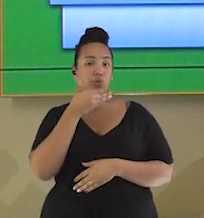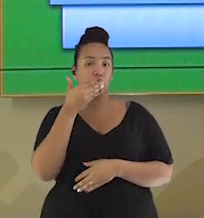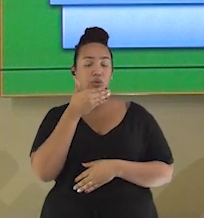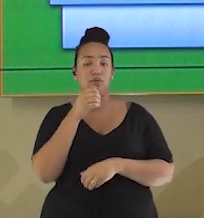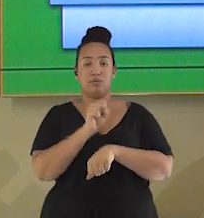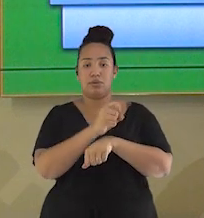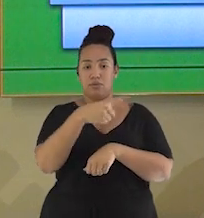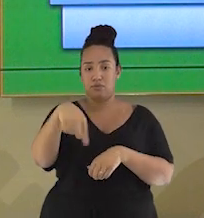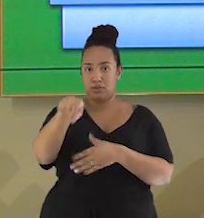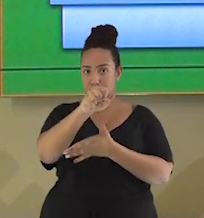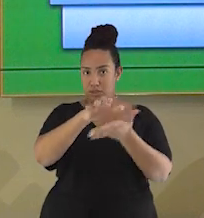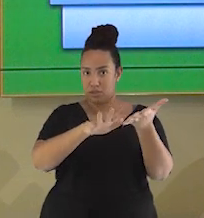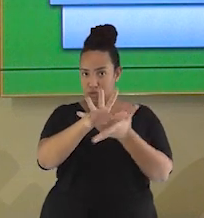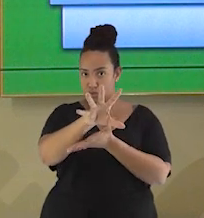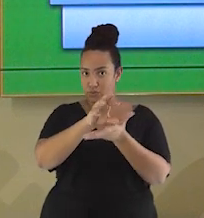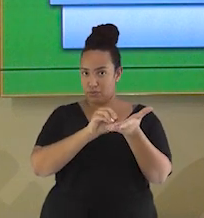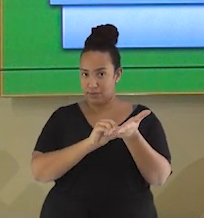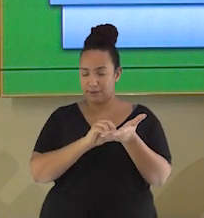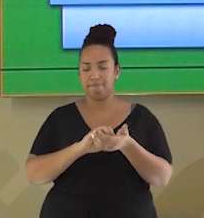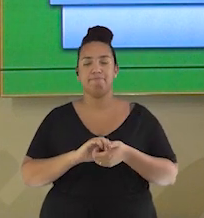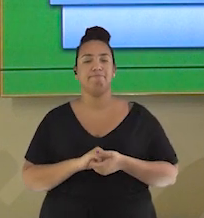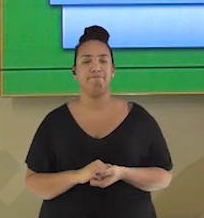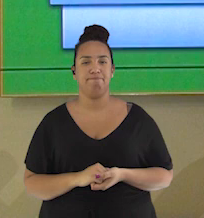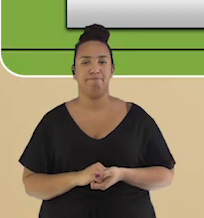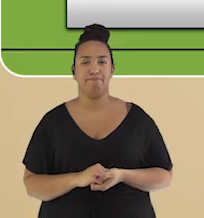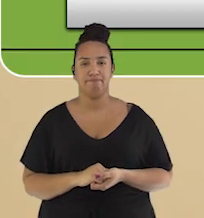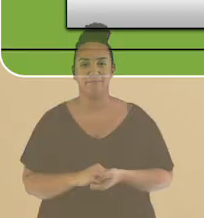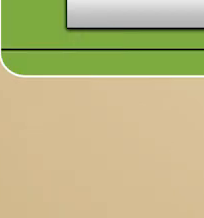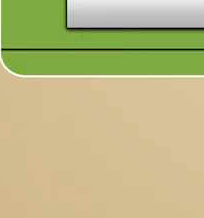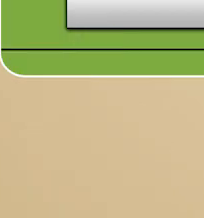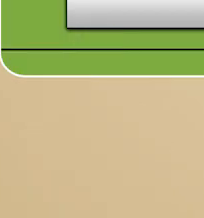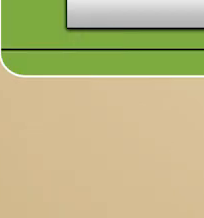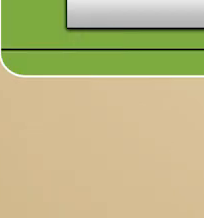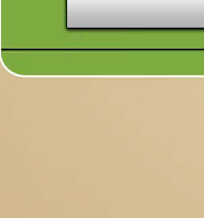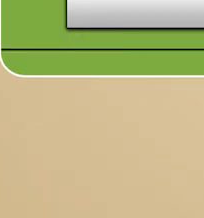copiar a atividade e volto com a resposta.